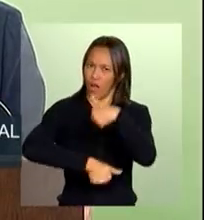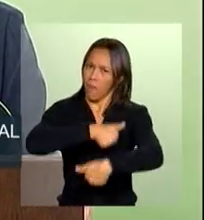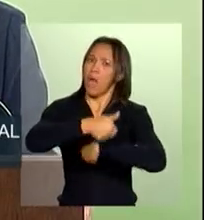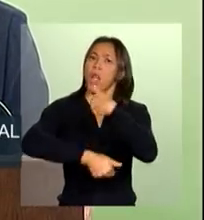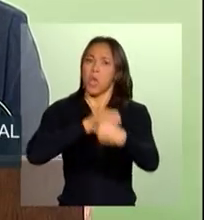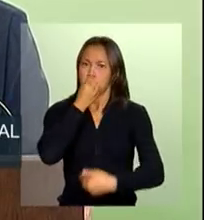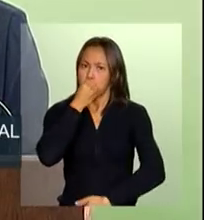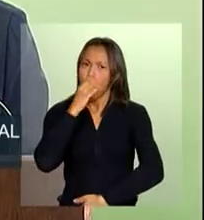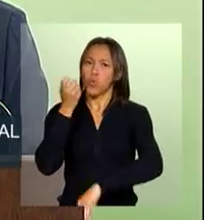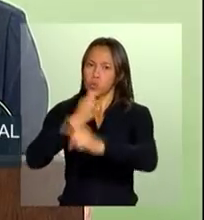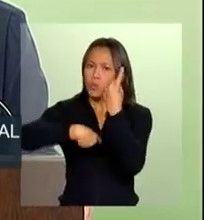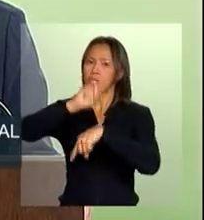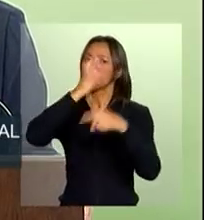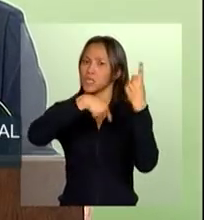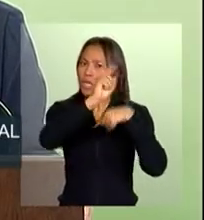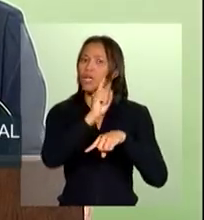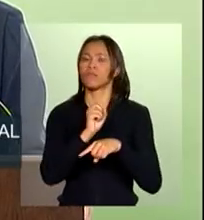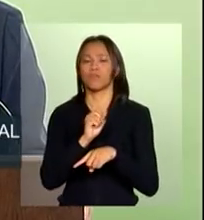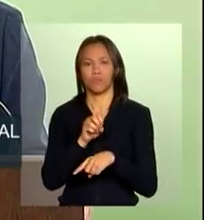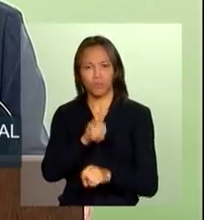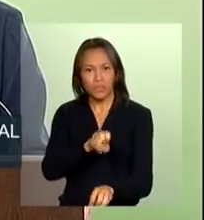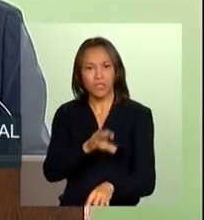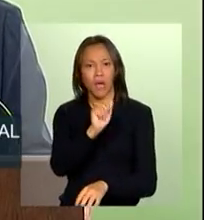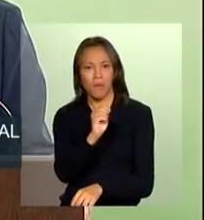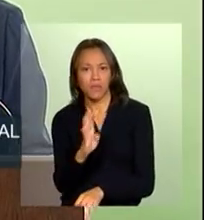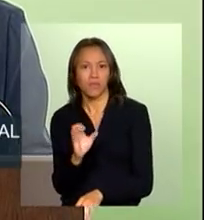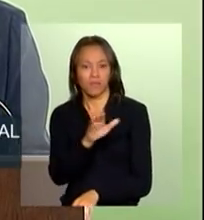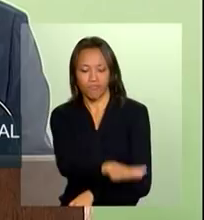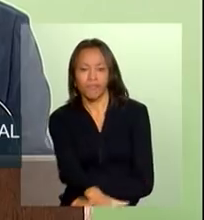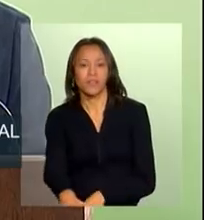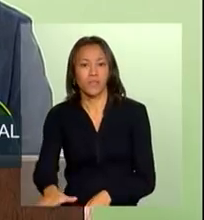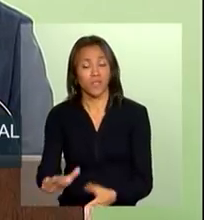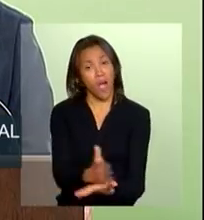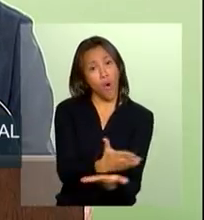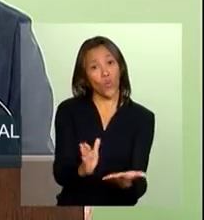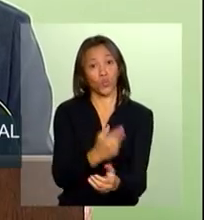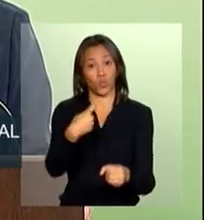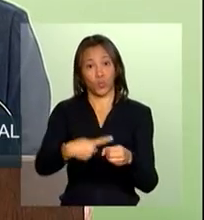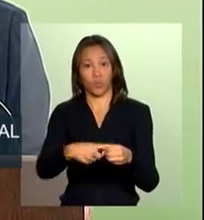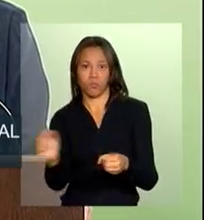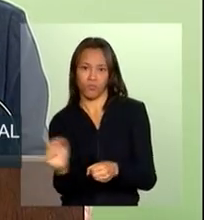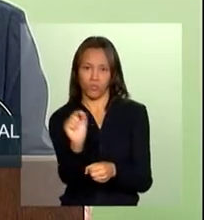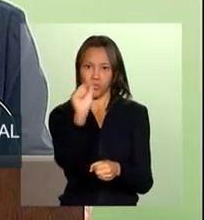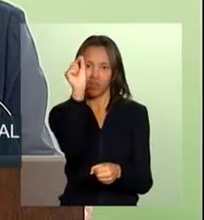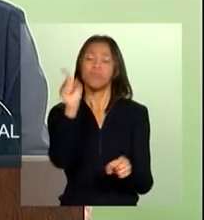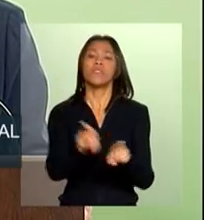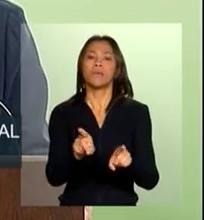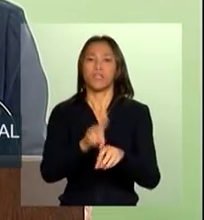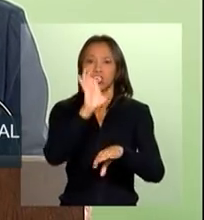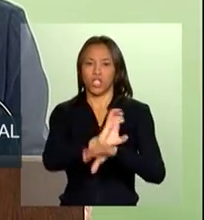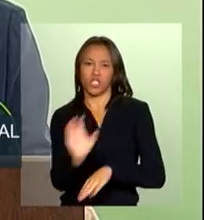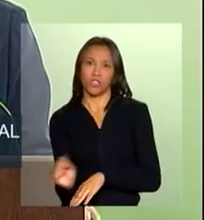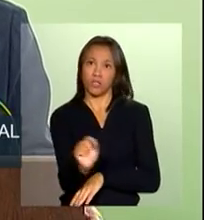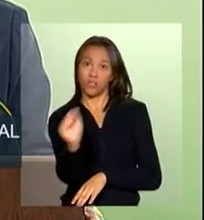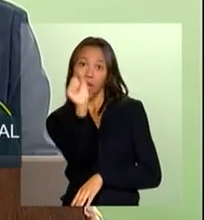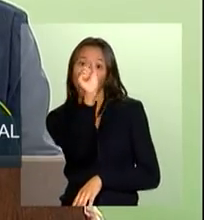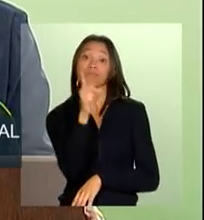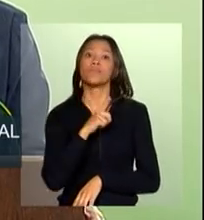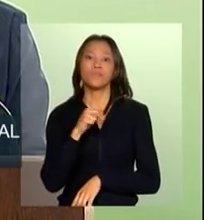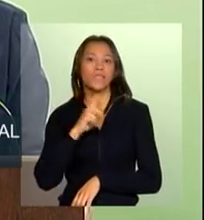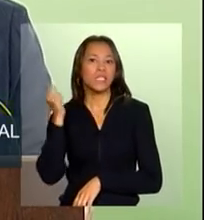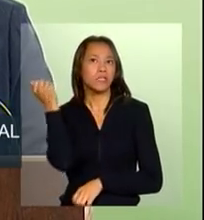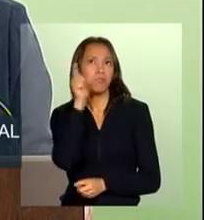bem-sucedido na alfabetização de suas crianças. Alguns municípios e estados sem tem se